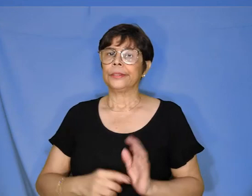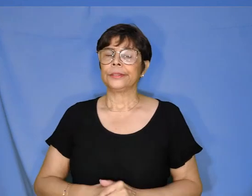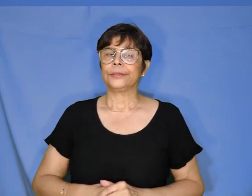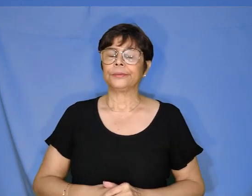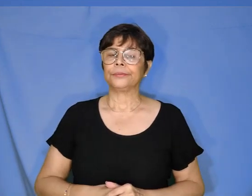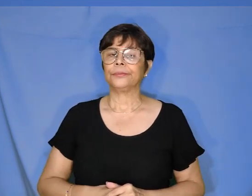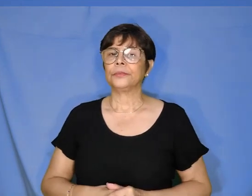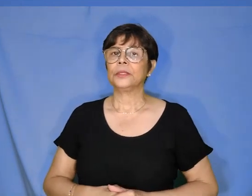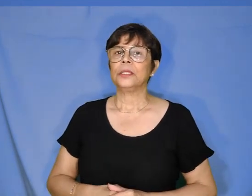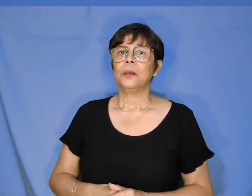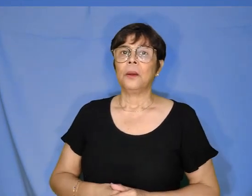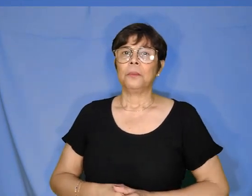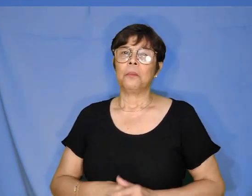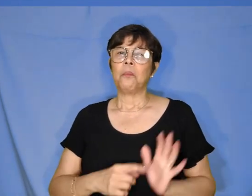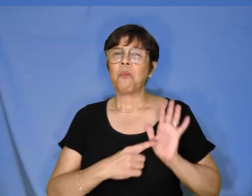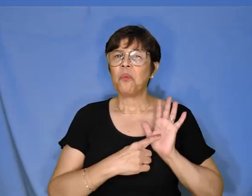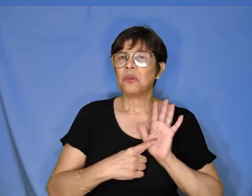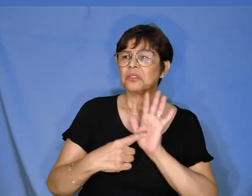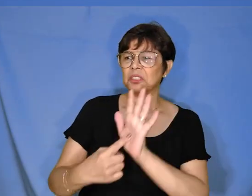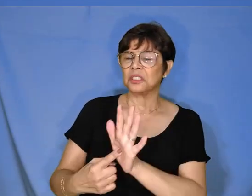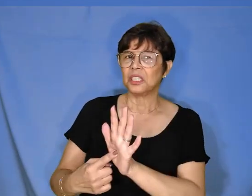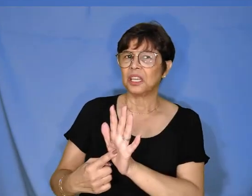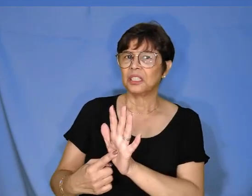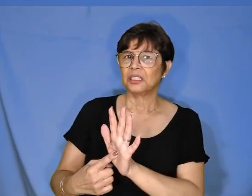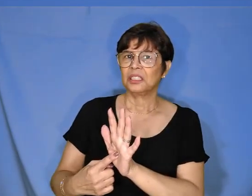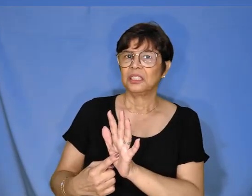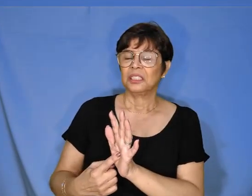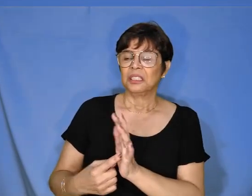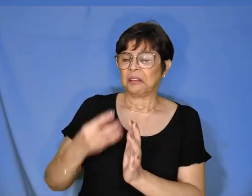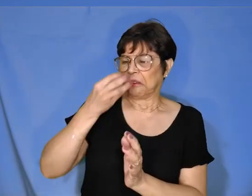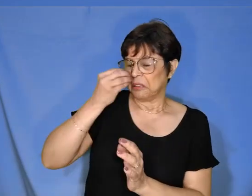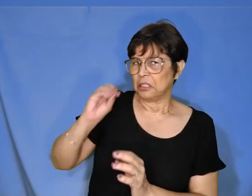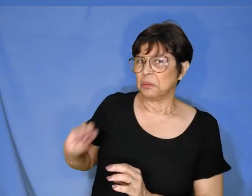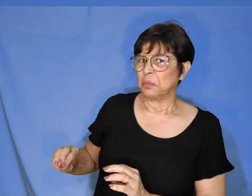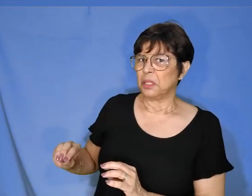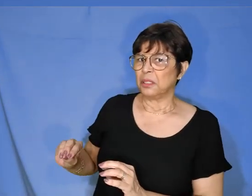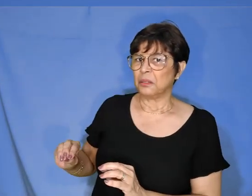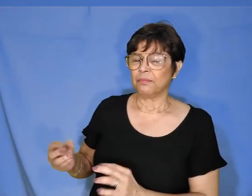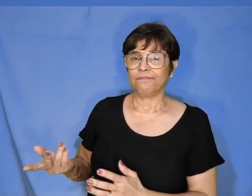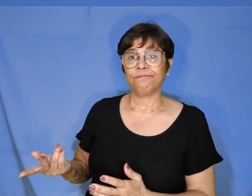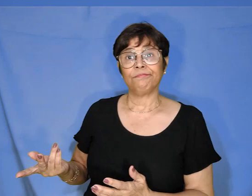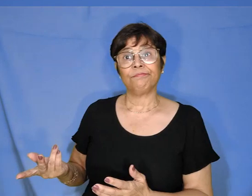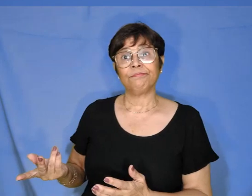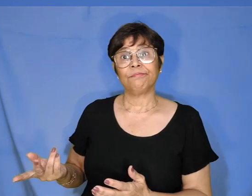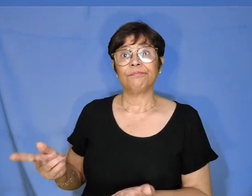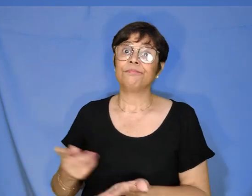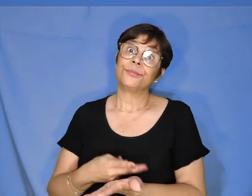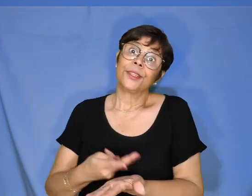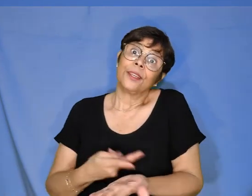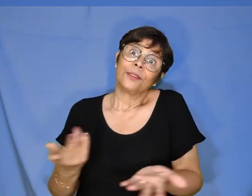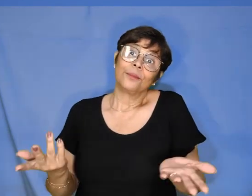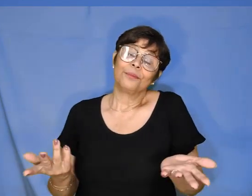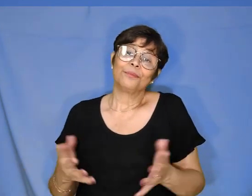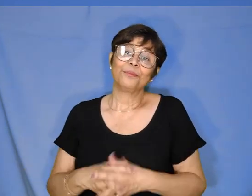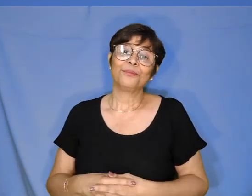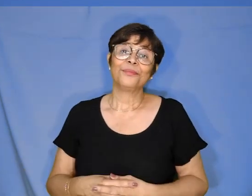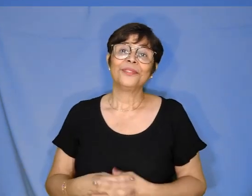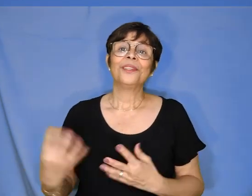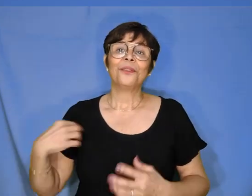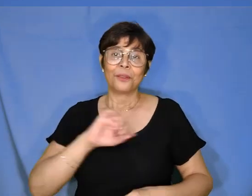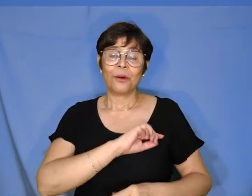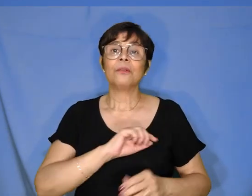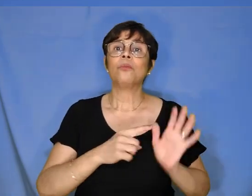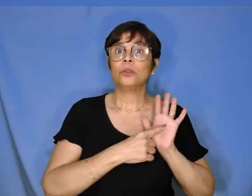ele mostra que não é sujeito. A primeira oportunidade que ela tem, que a pessoa tem, mostra que não é